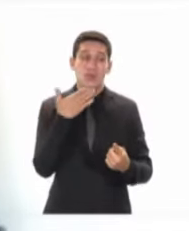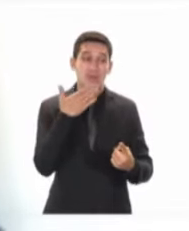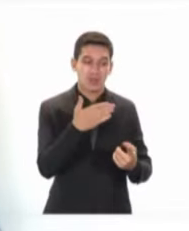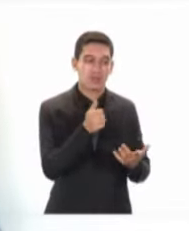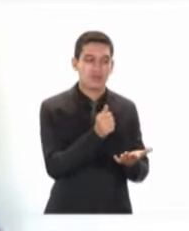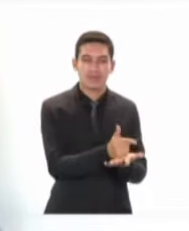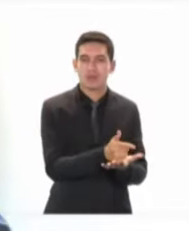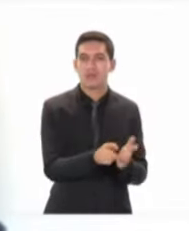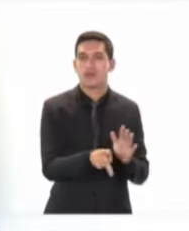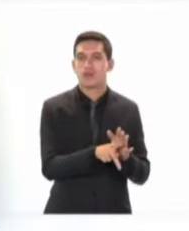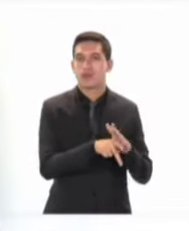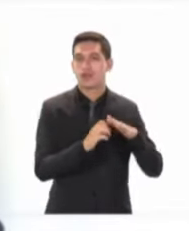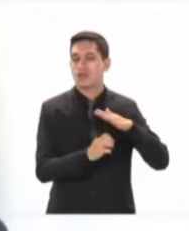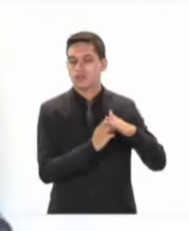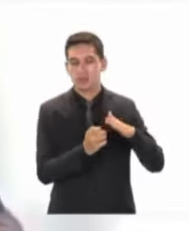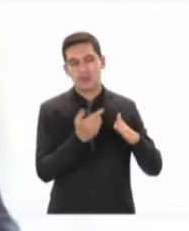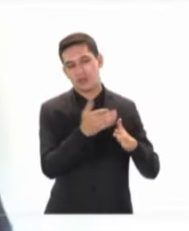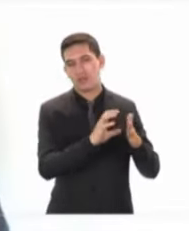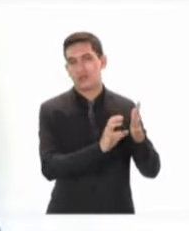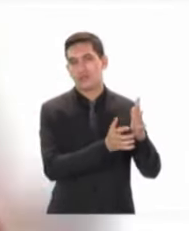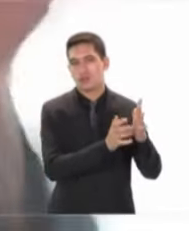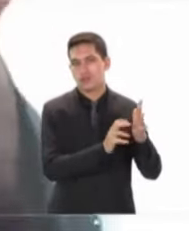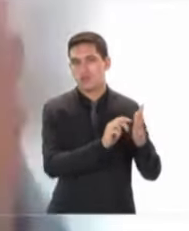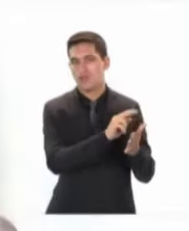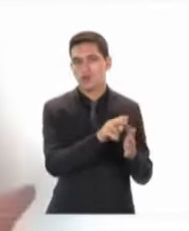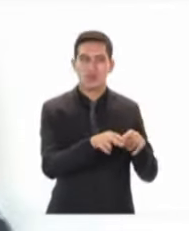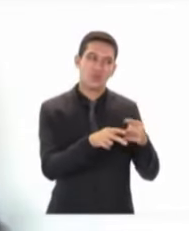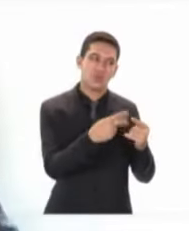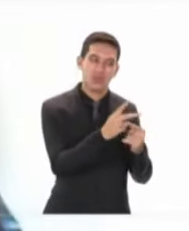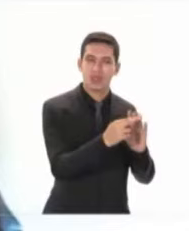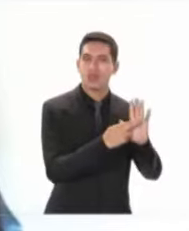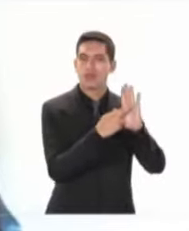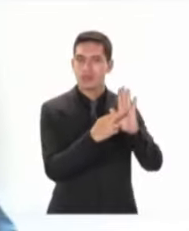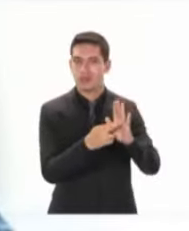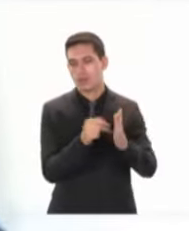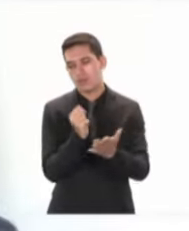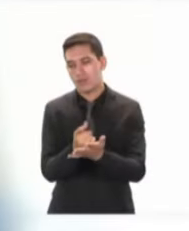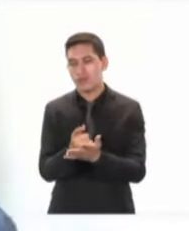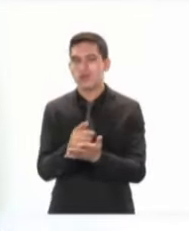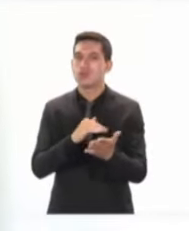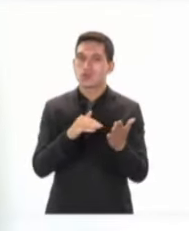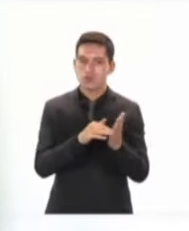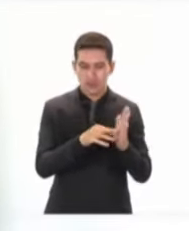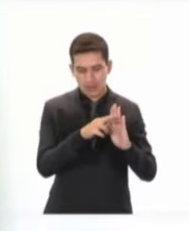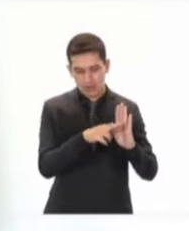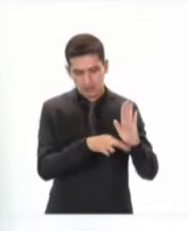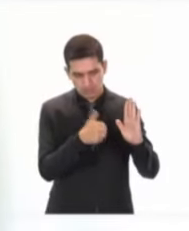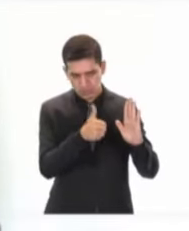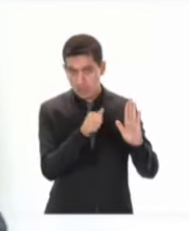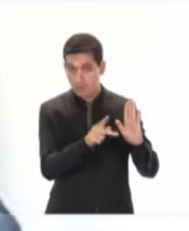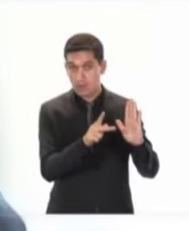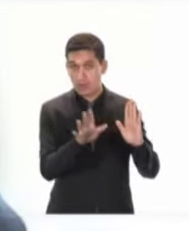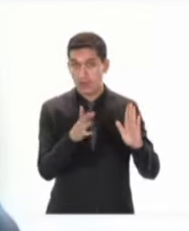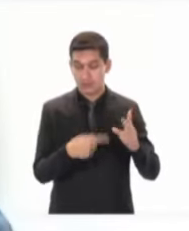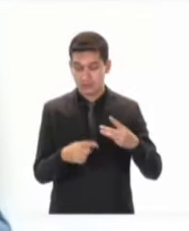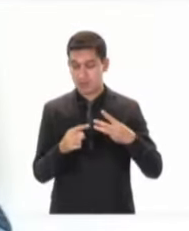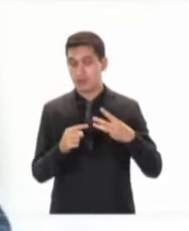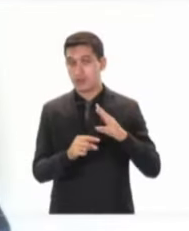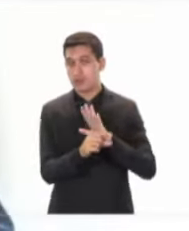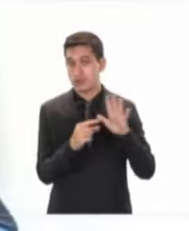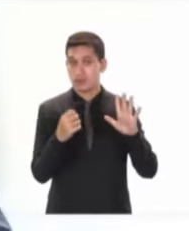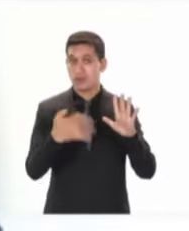coligações, candidatos e seus representantes. No caso vertente, todos esses requisitos preenchidos. Aí vem o parágrafo 3º.